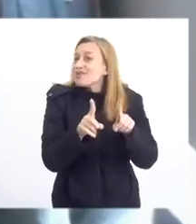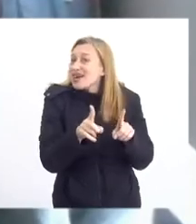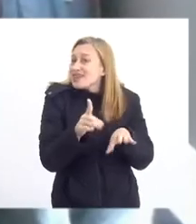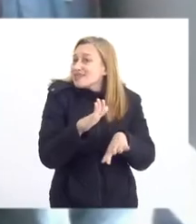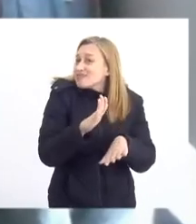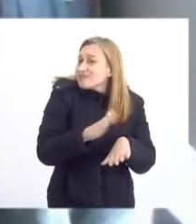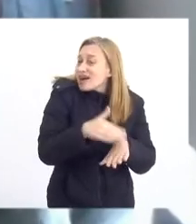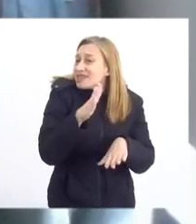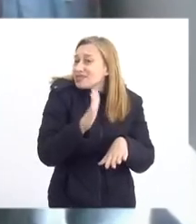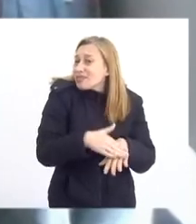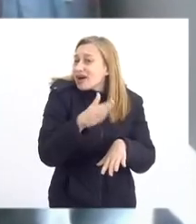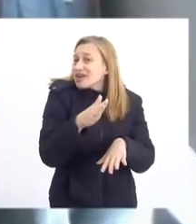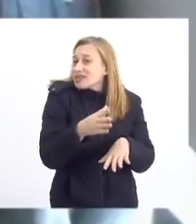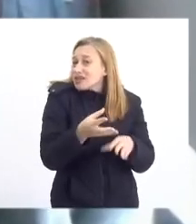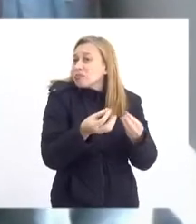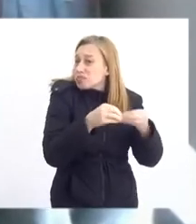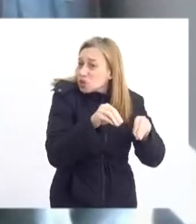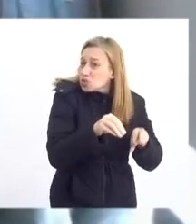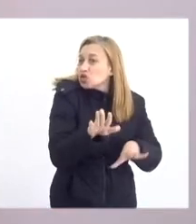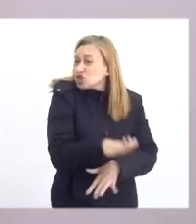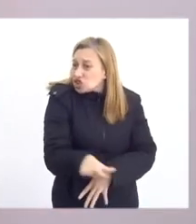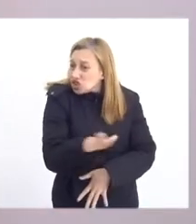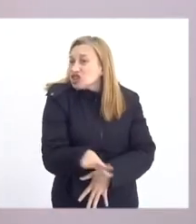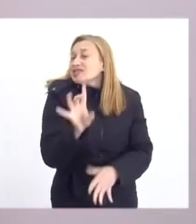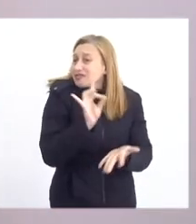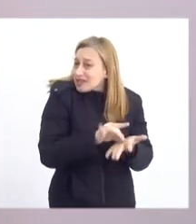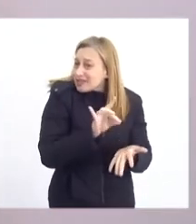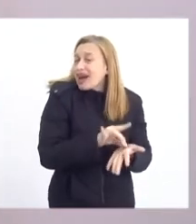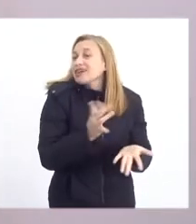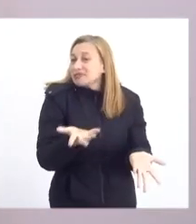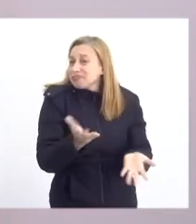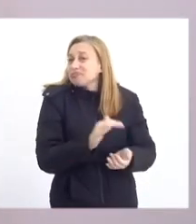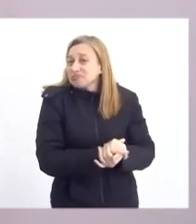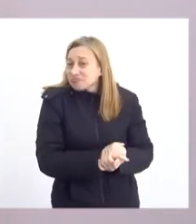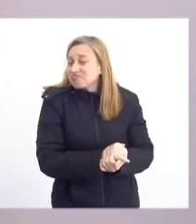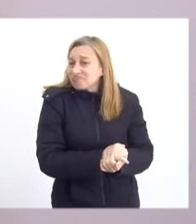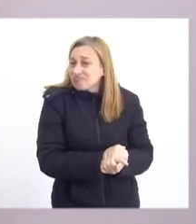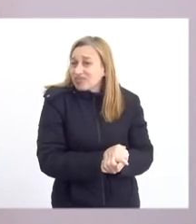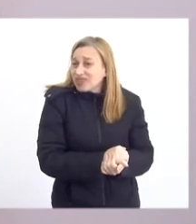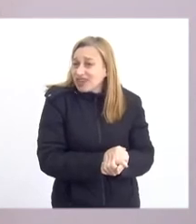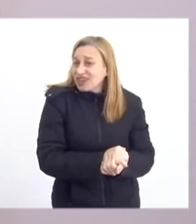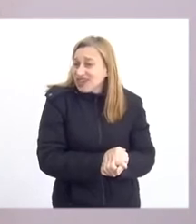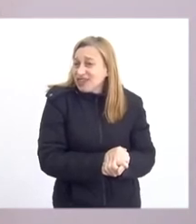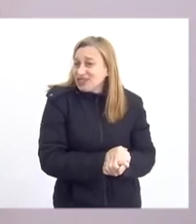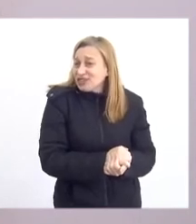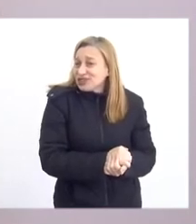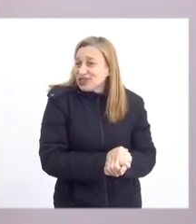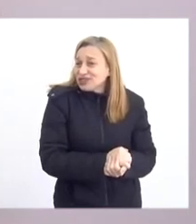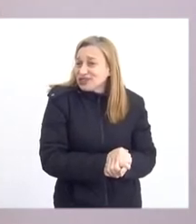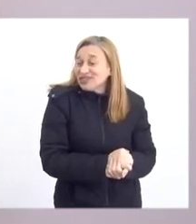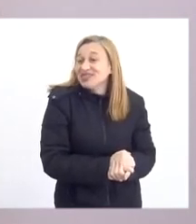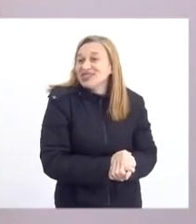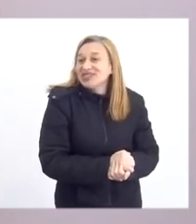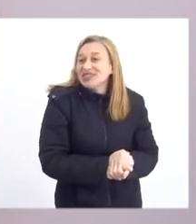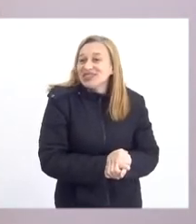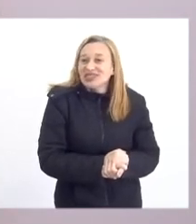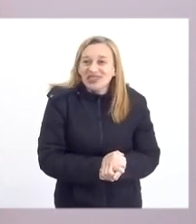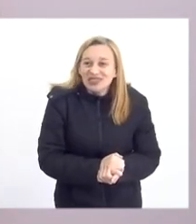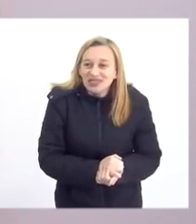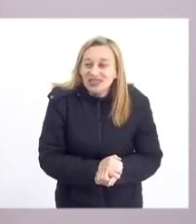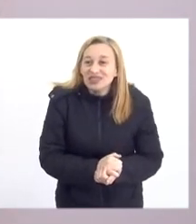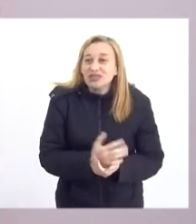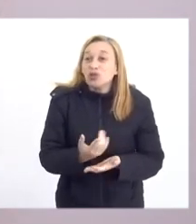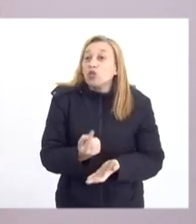está demonstrado que é mais grave ainda. É muito grave. Parece uma bobagem, mas, né, mas como isso é sério, né? O único que